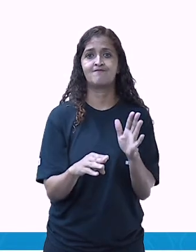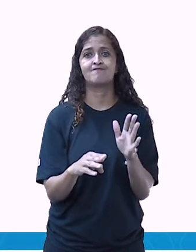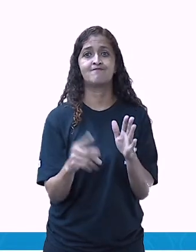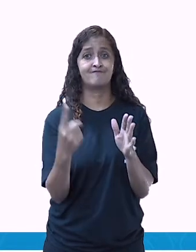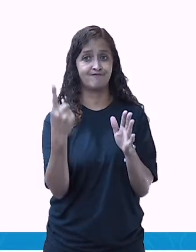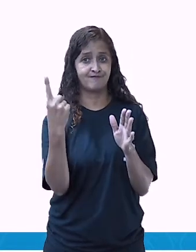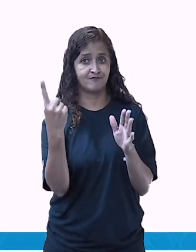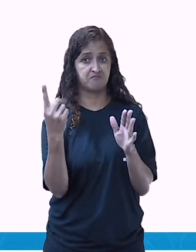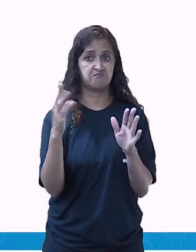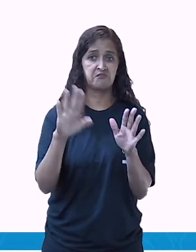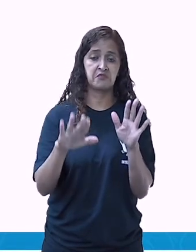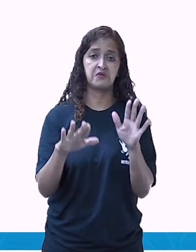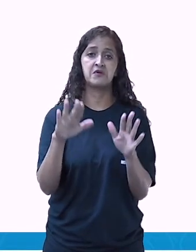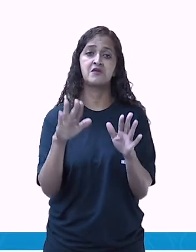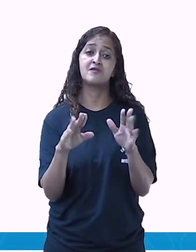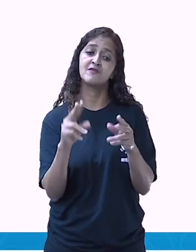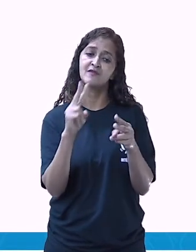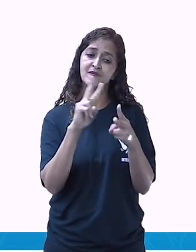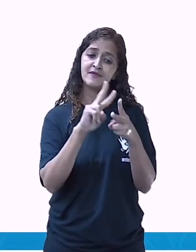é ímpar.